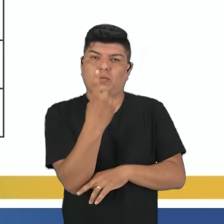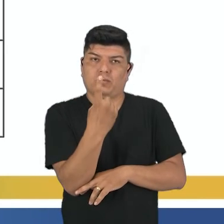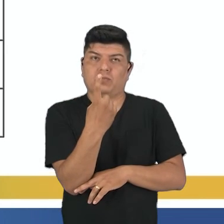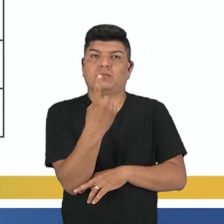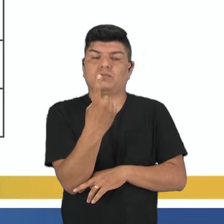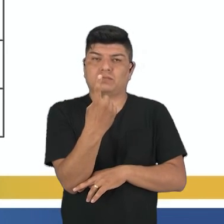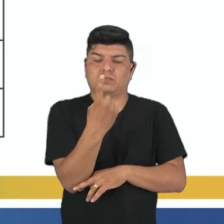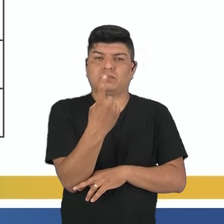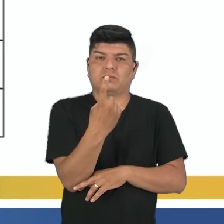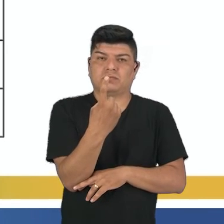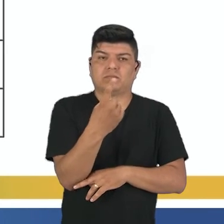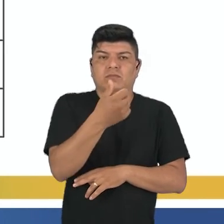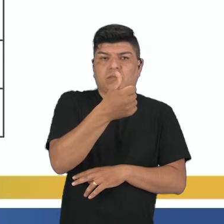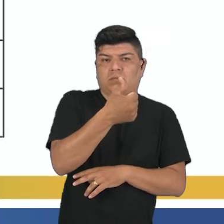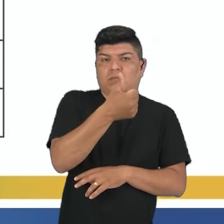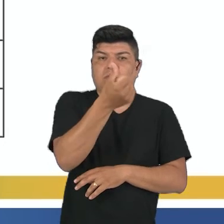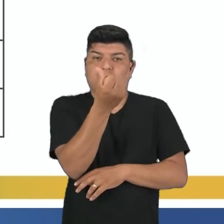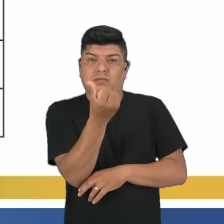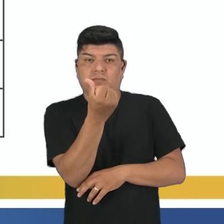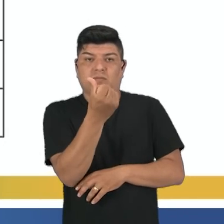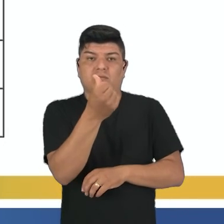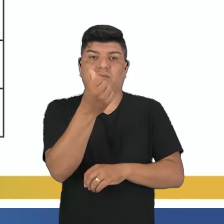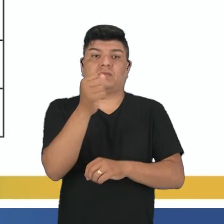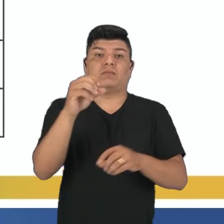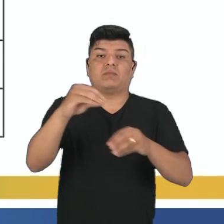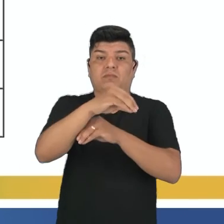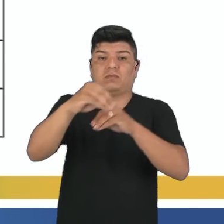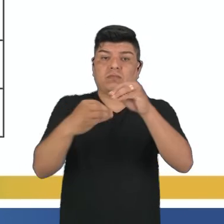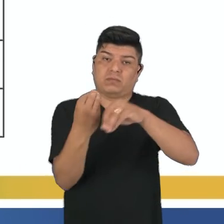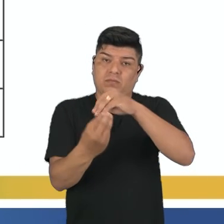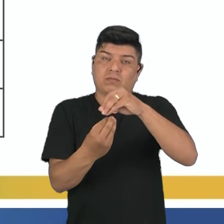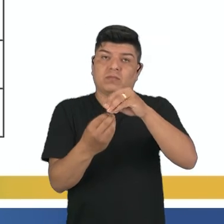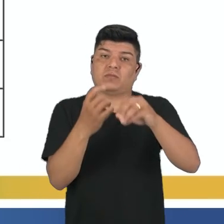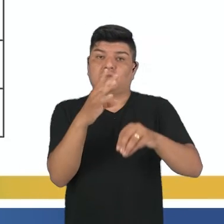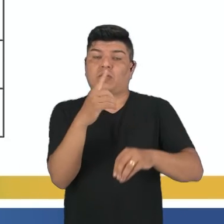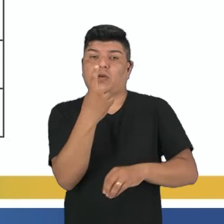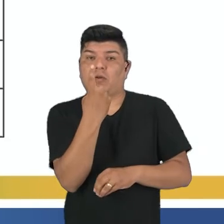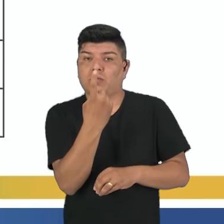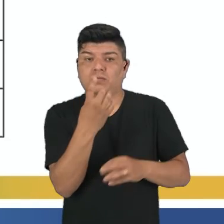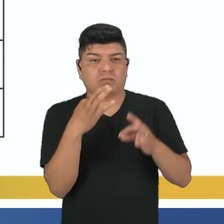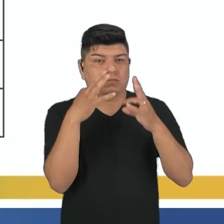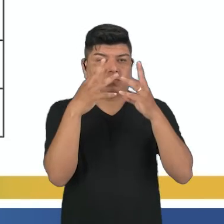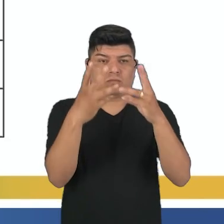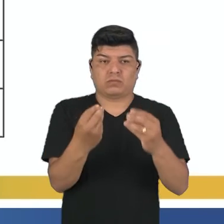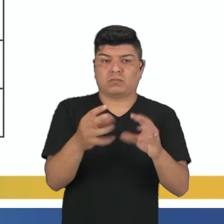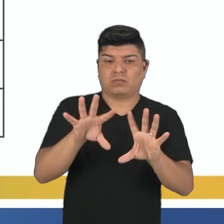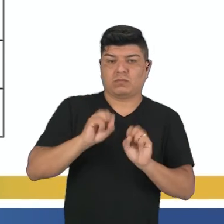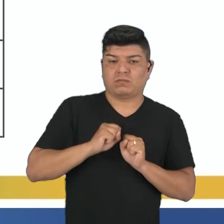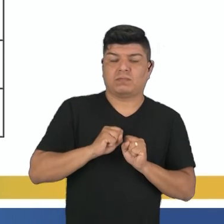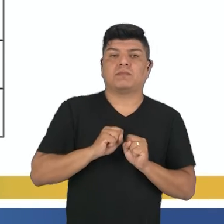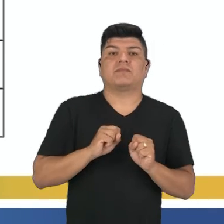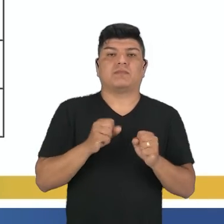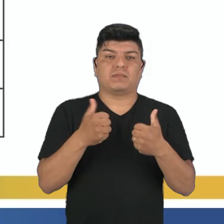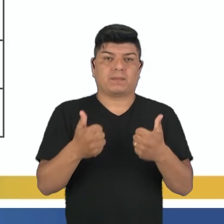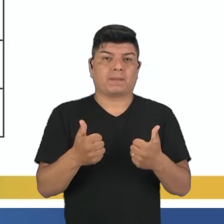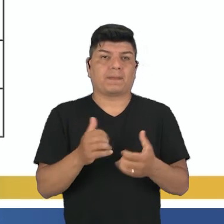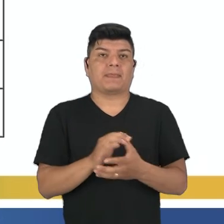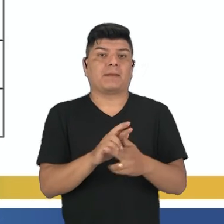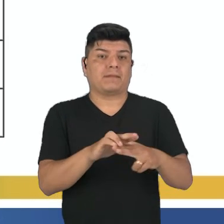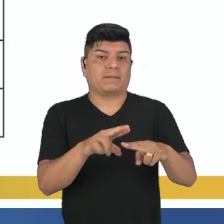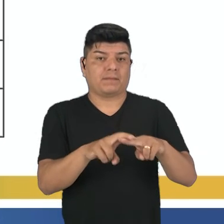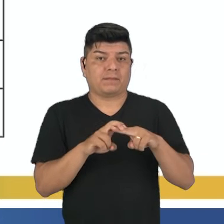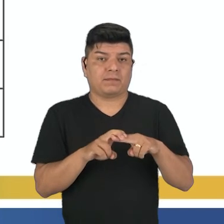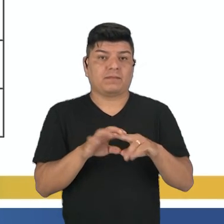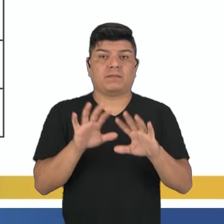indivíduo, né? Em 16 cruzamentos, apenas um indivíduo se manifestou totalmente recessivo, ok? Então, por